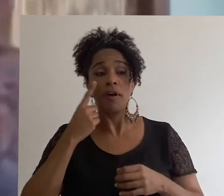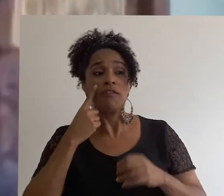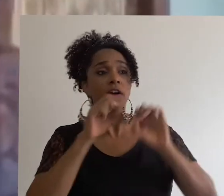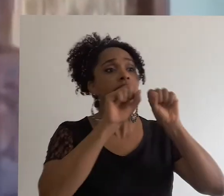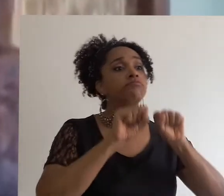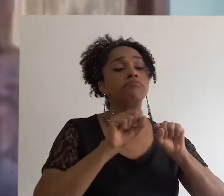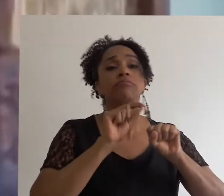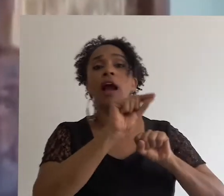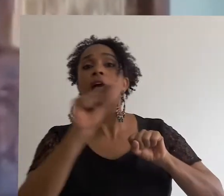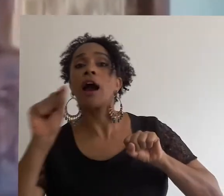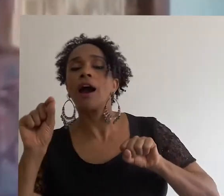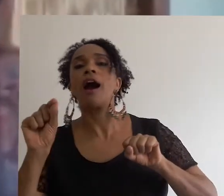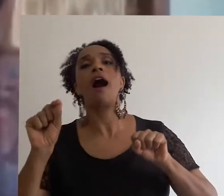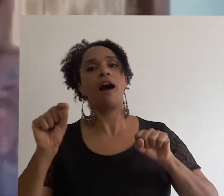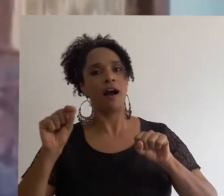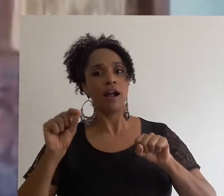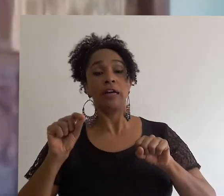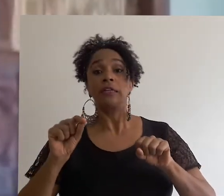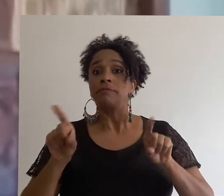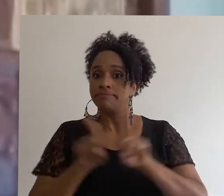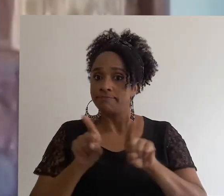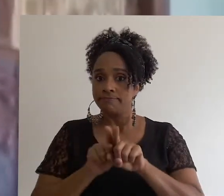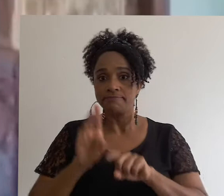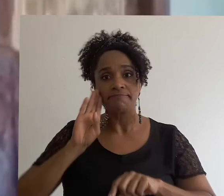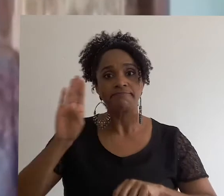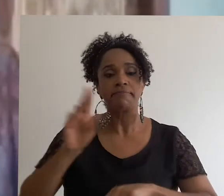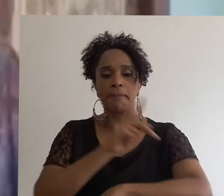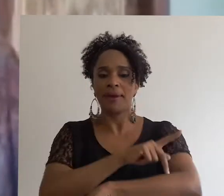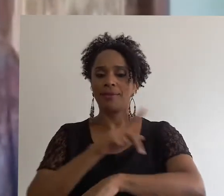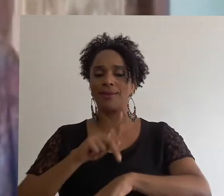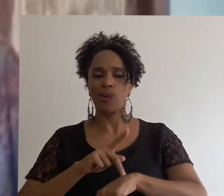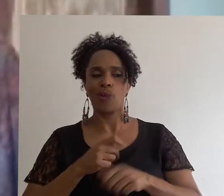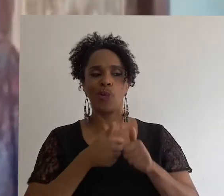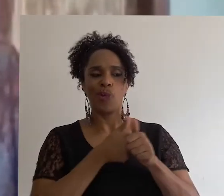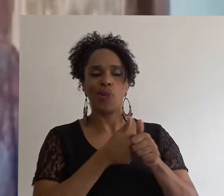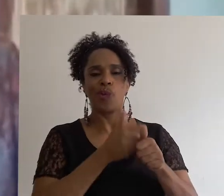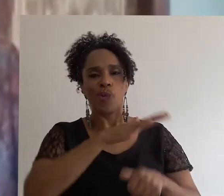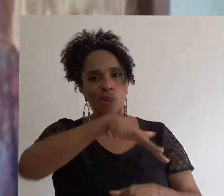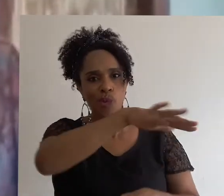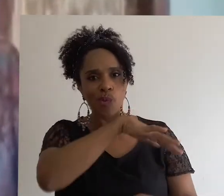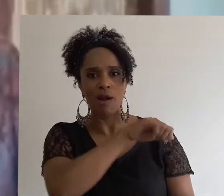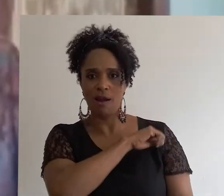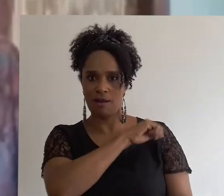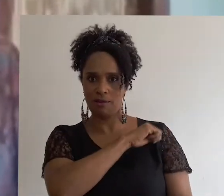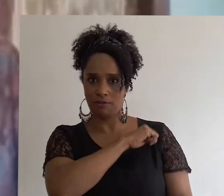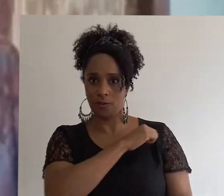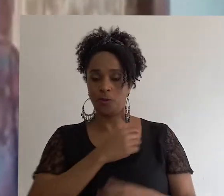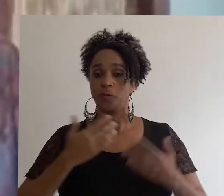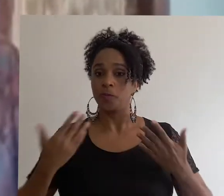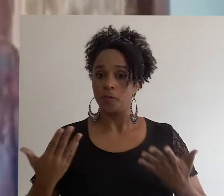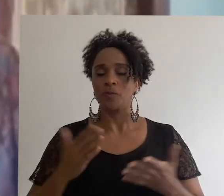e por elas, sobretudo no acompanhamento pedagógico, né, dessas estudantes e estudantes. Esse ano exigiu de nós